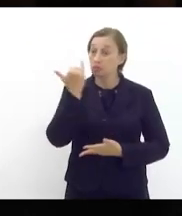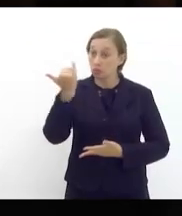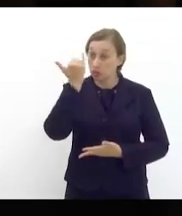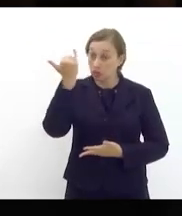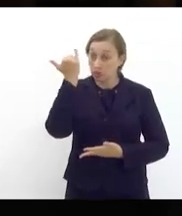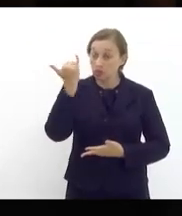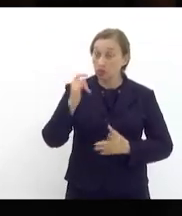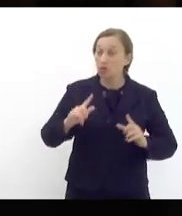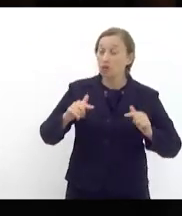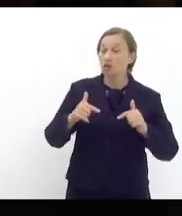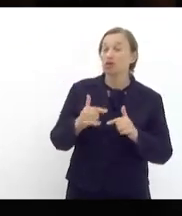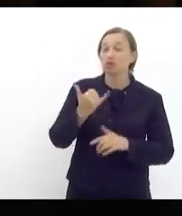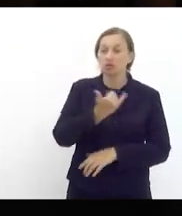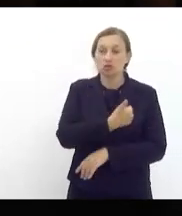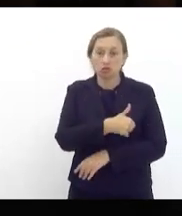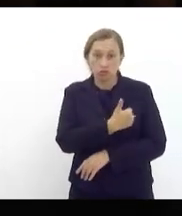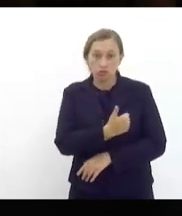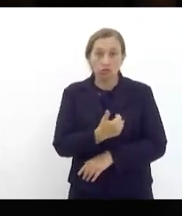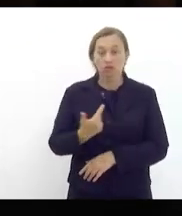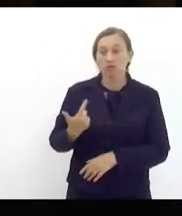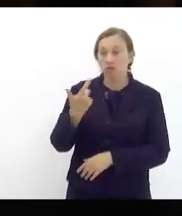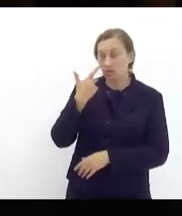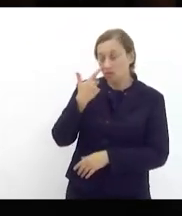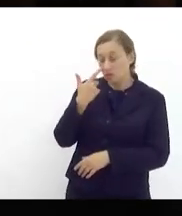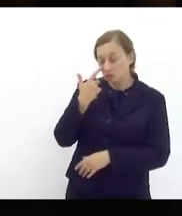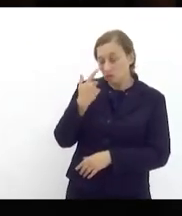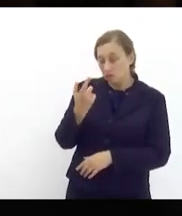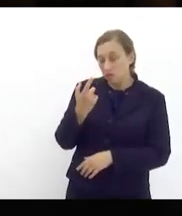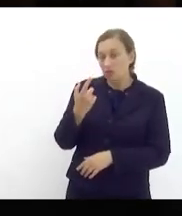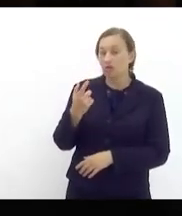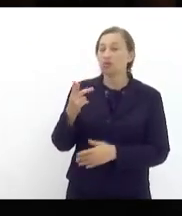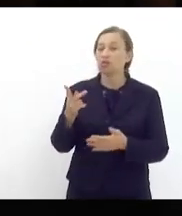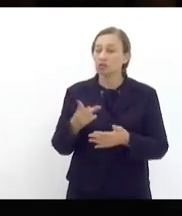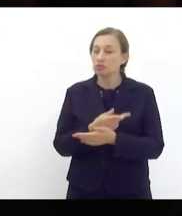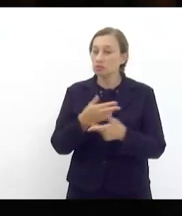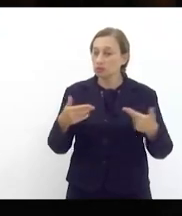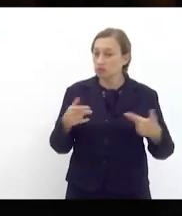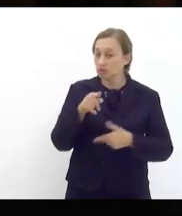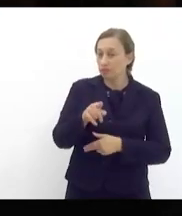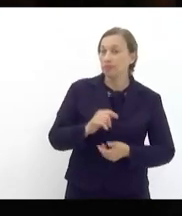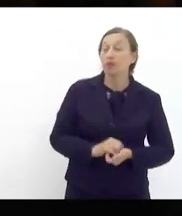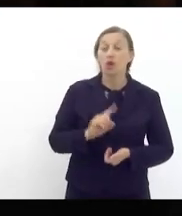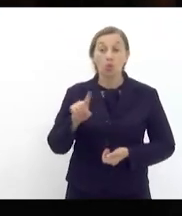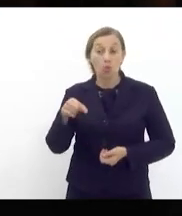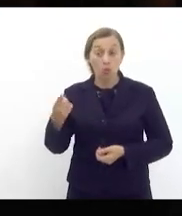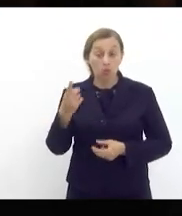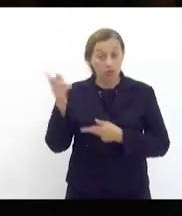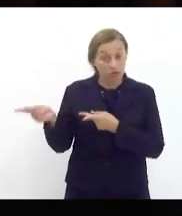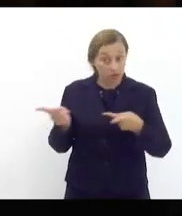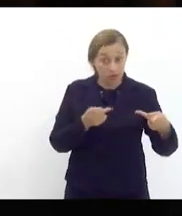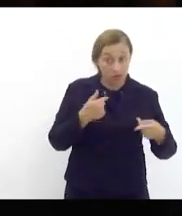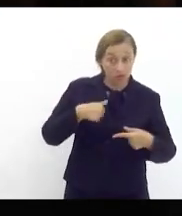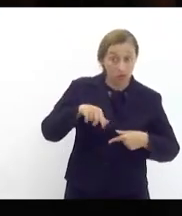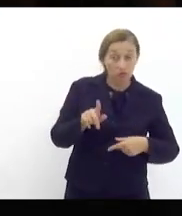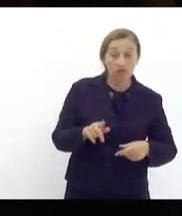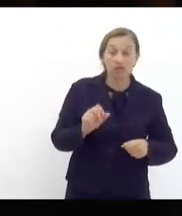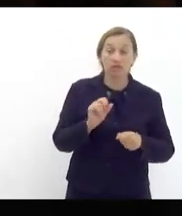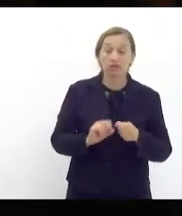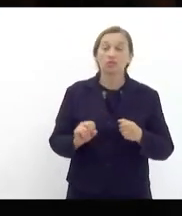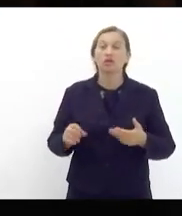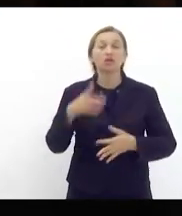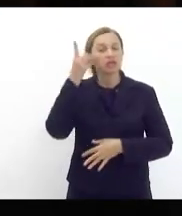a São João de Miriti e a gente está de olho nas coisas acontecendo ali. Uma outra visita que eu fiz essa semana,